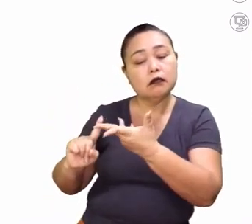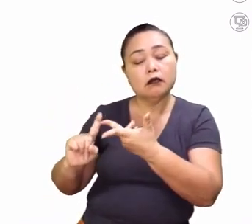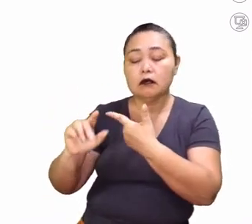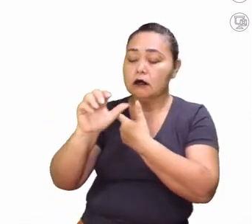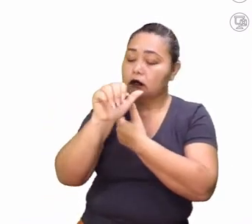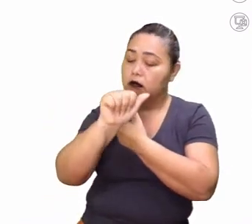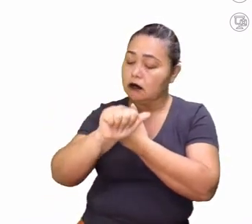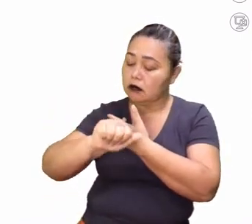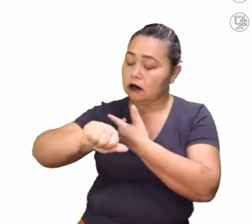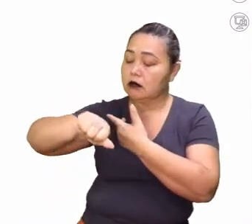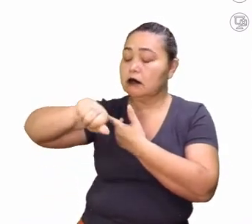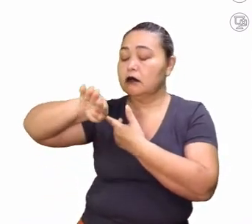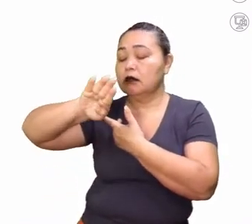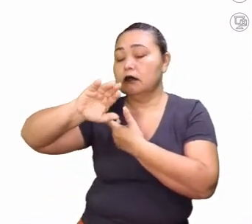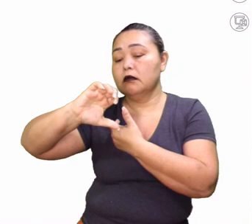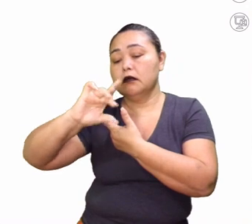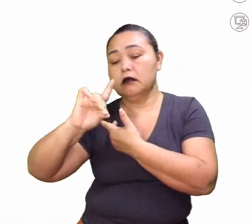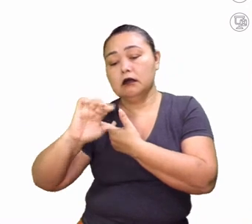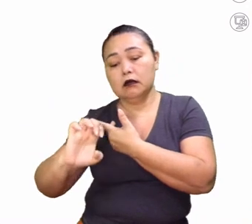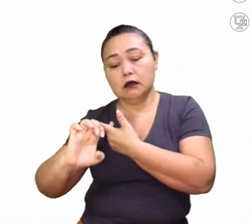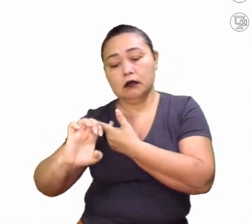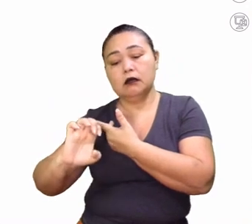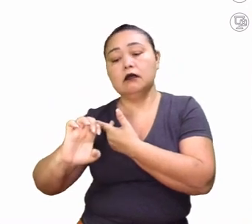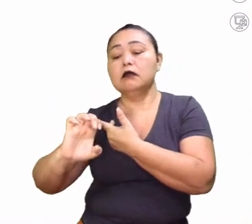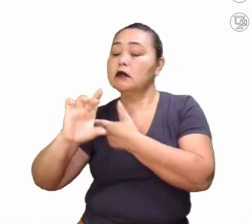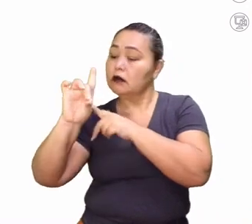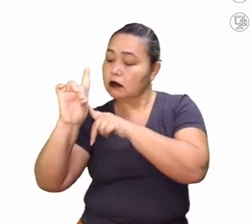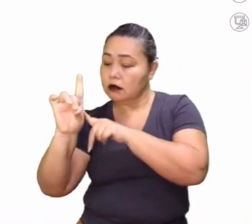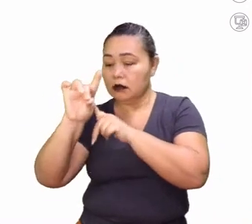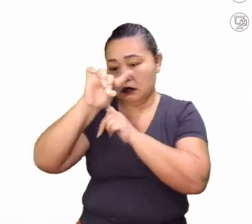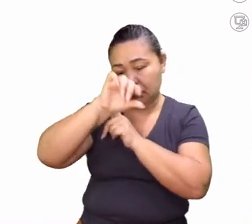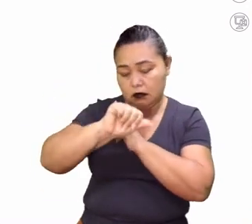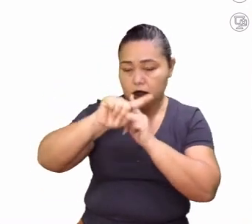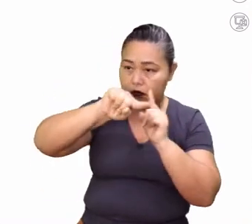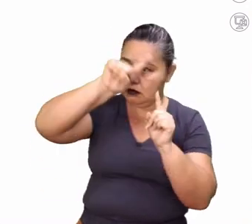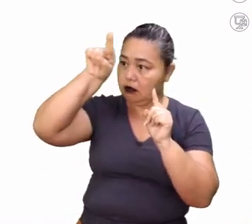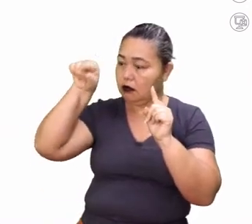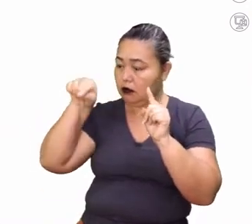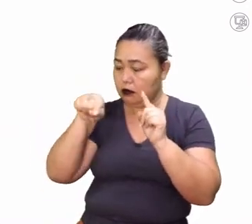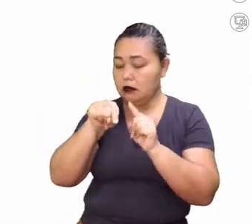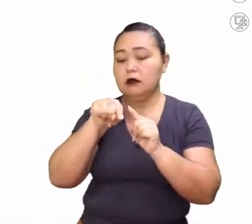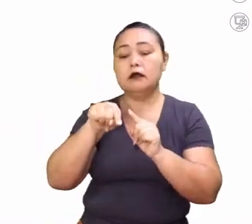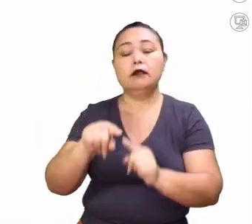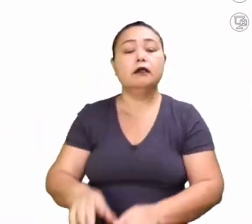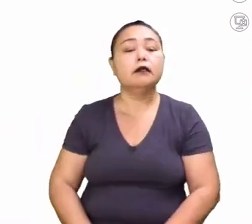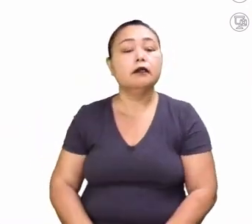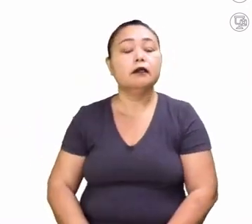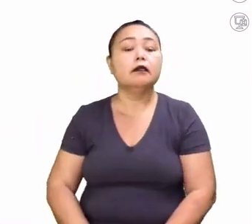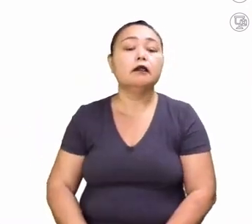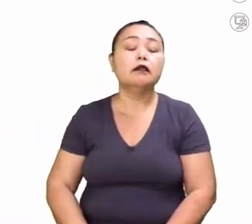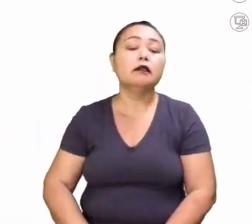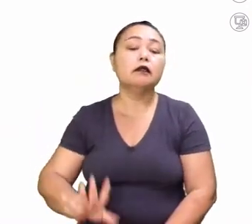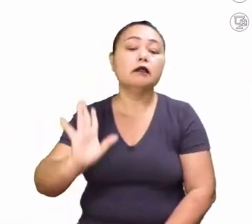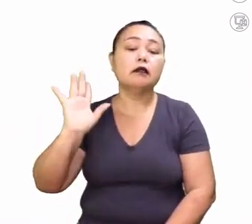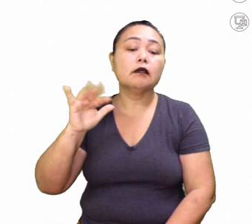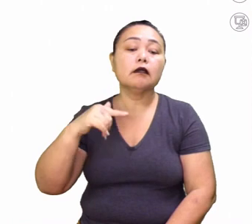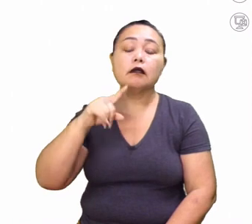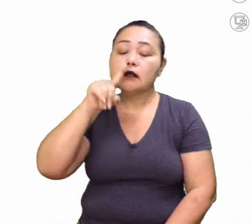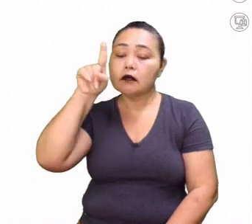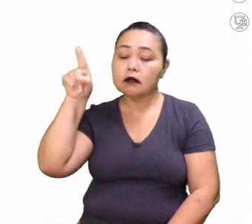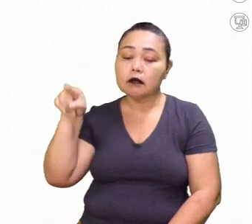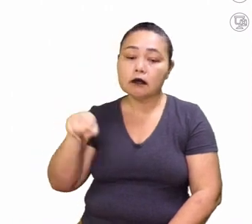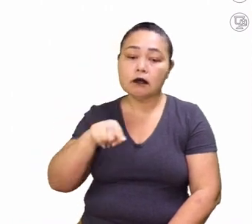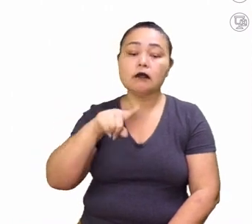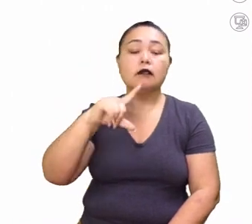até B de B até C de C até d e de D até a porque forma o ciclo então num ciclo